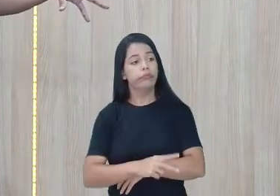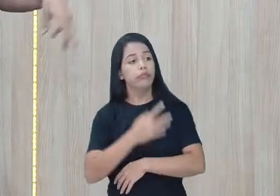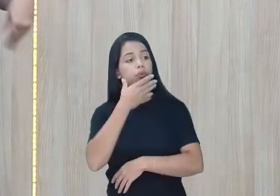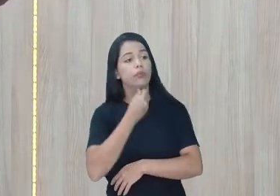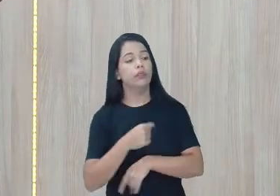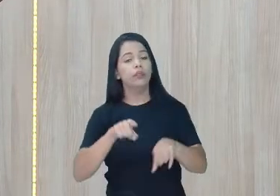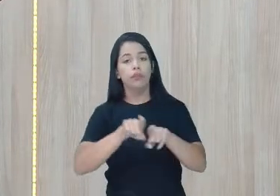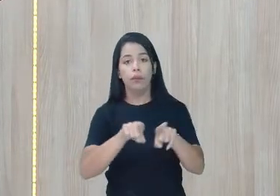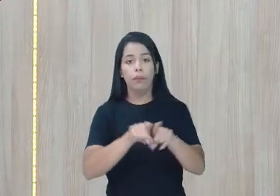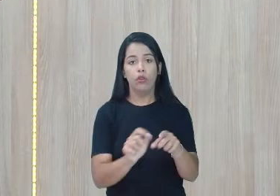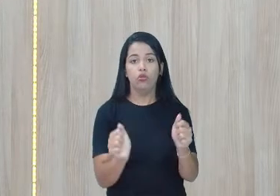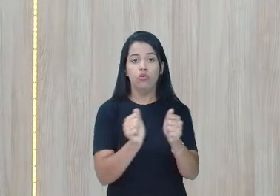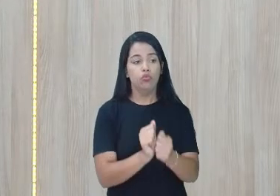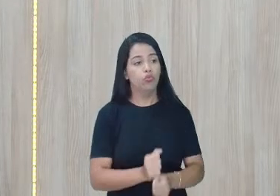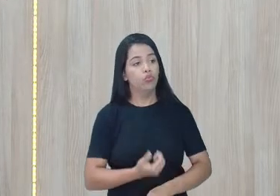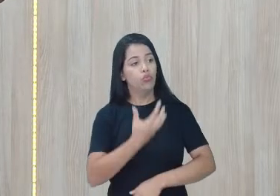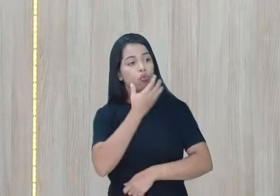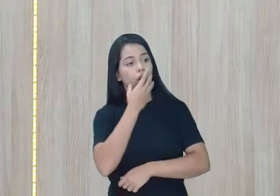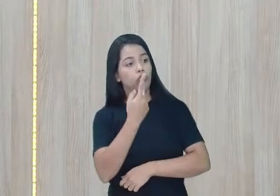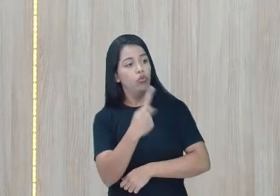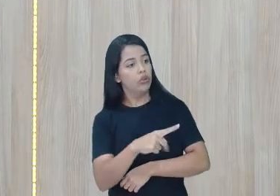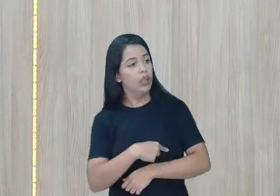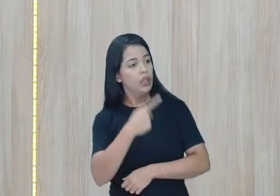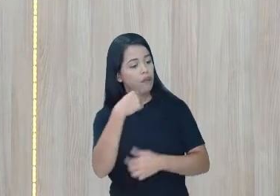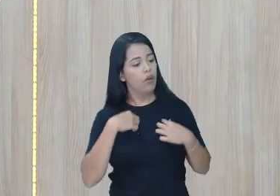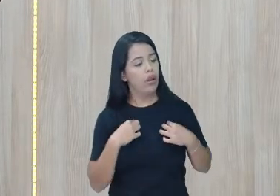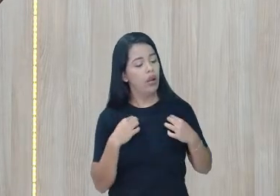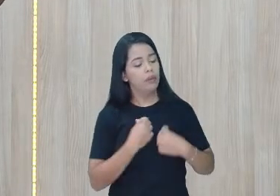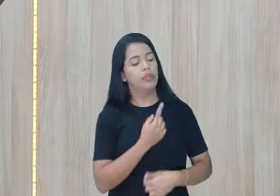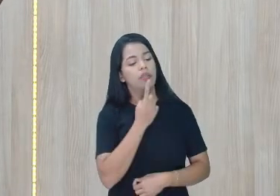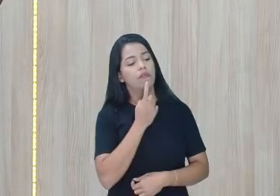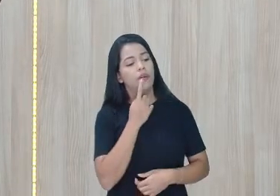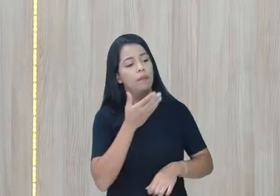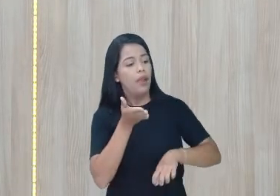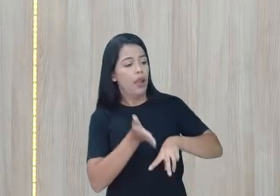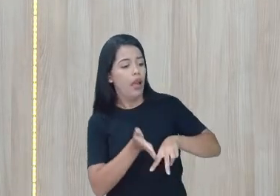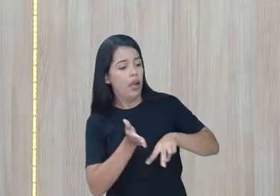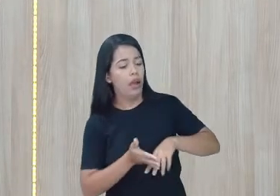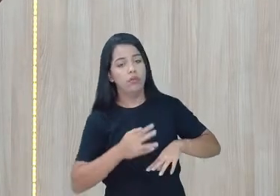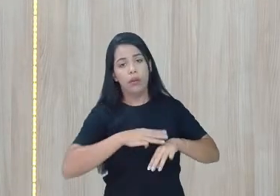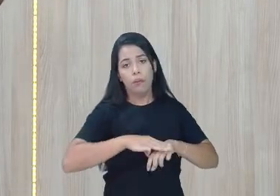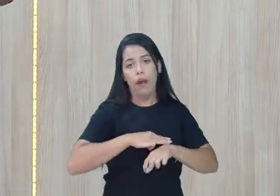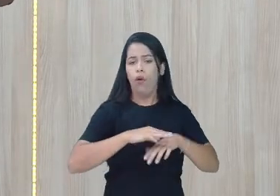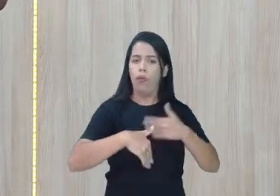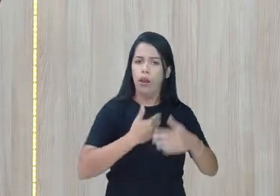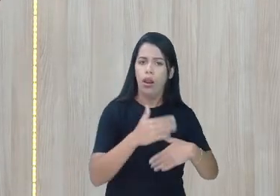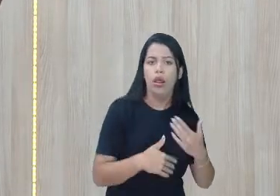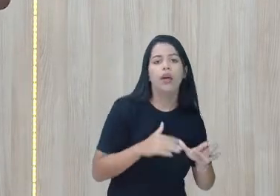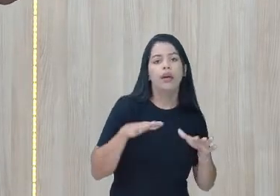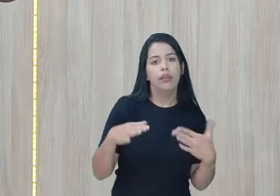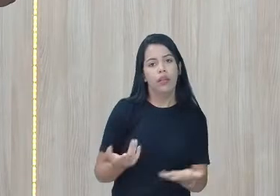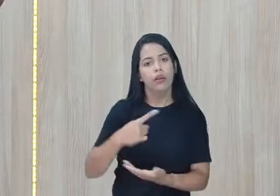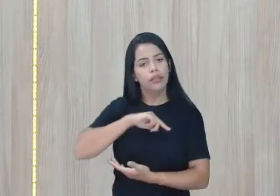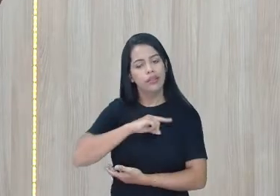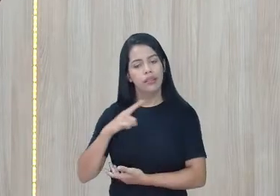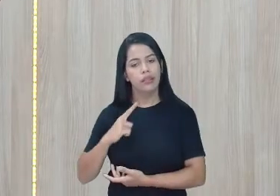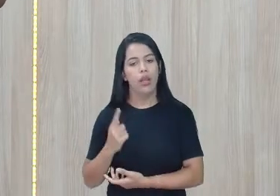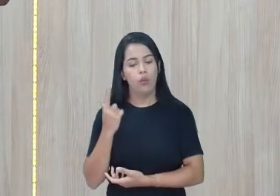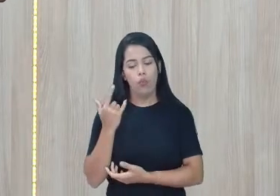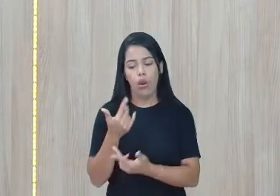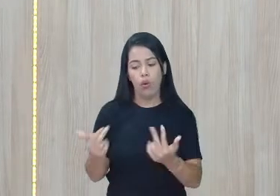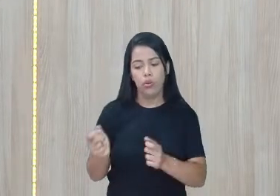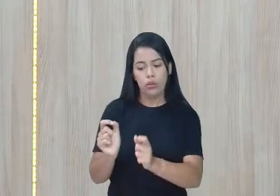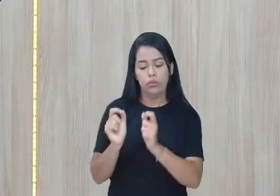cachorro. Ele estava com blusa vermelha, calça marrom e assim sucessivamente. Então, a gente tem aí uma